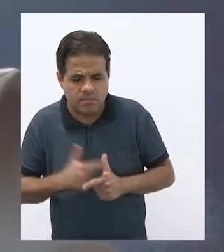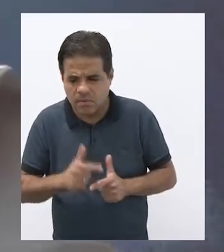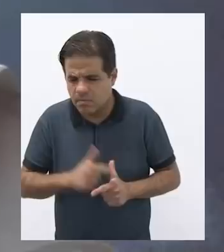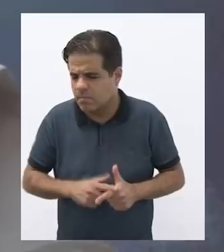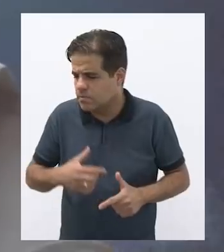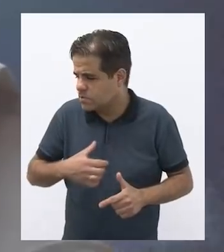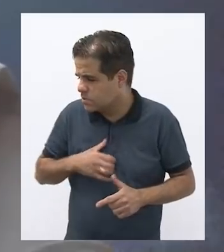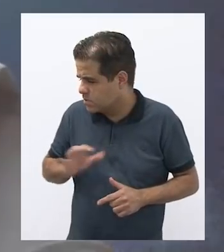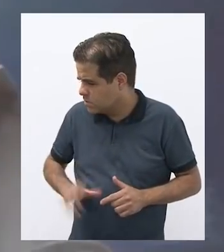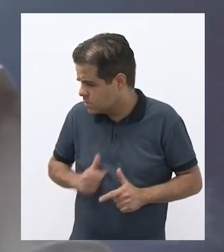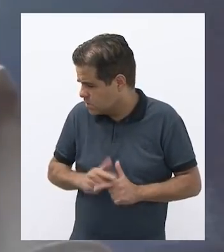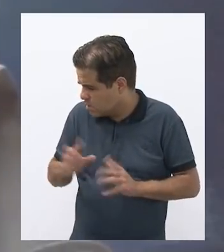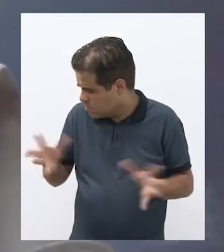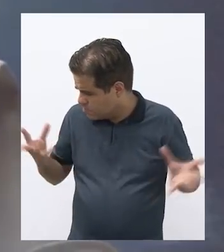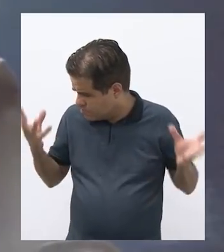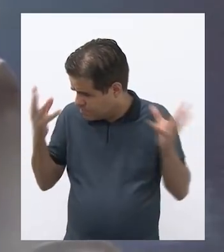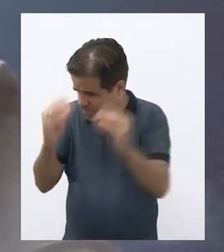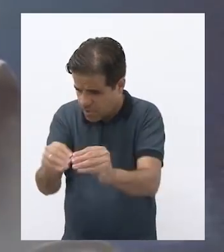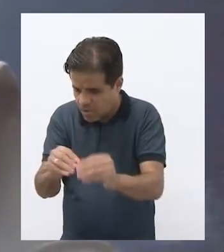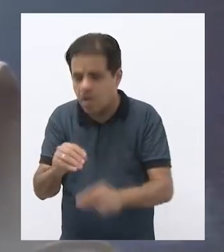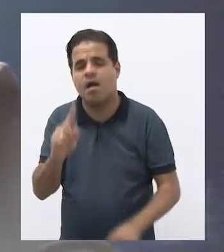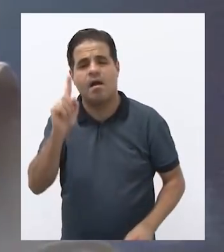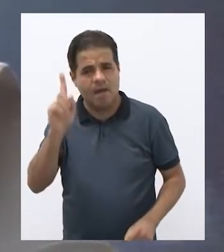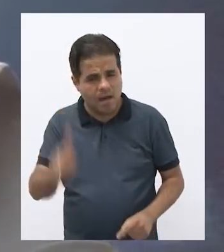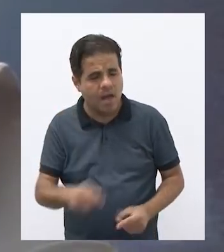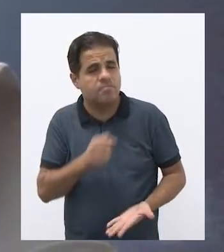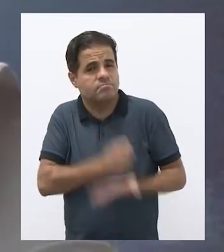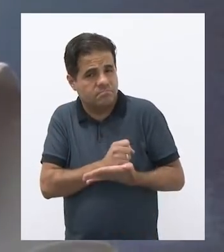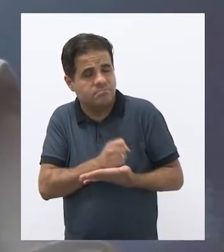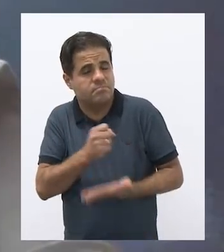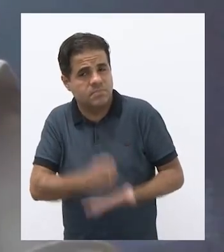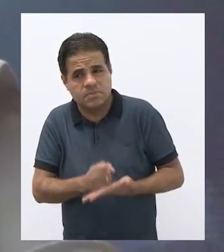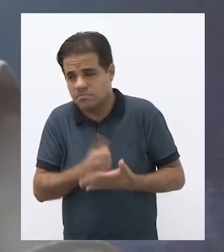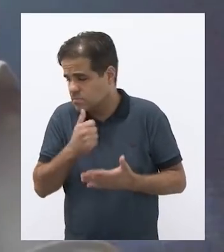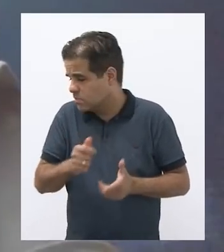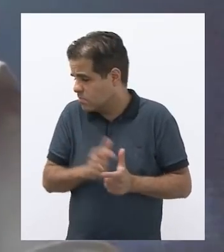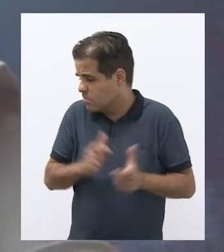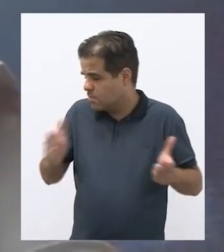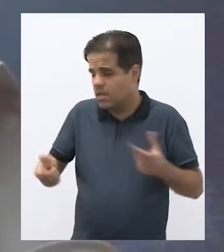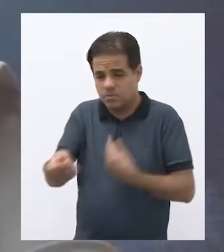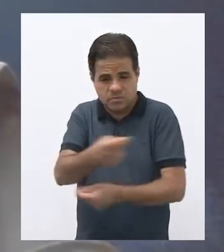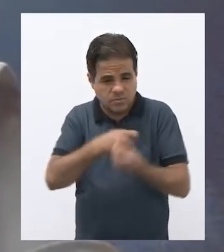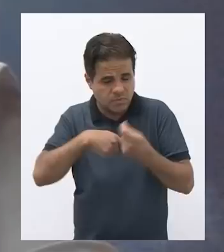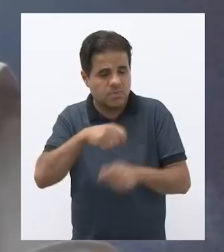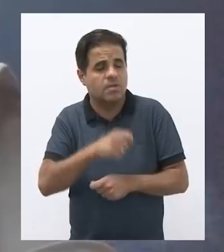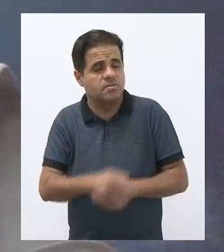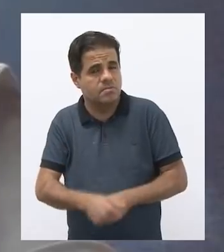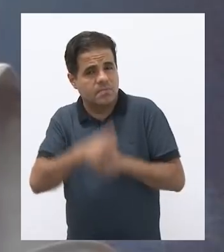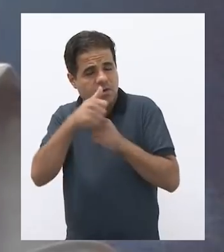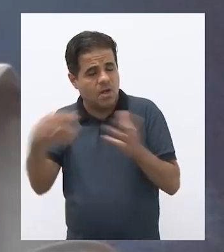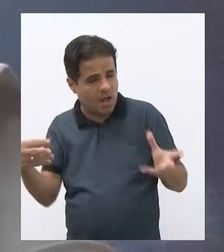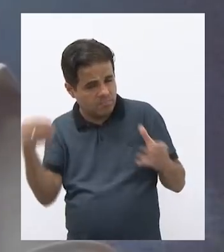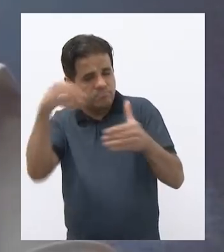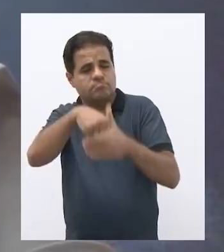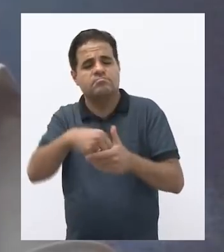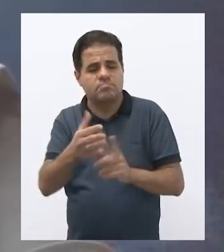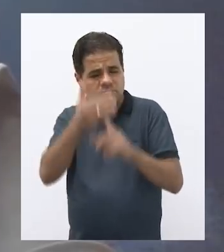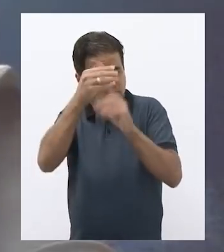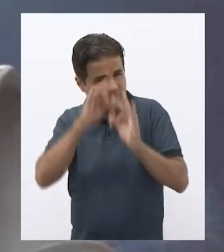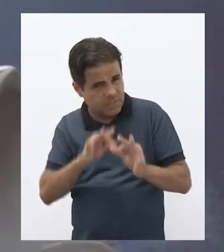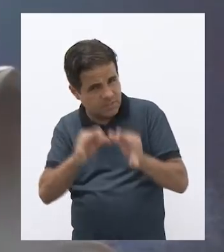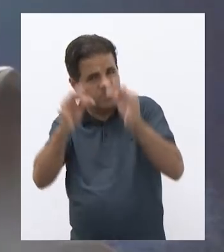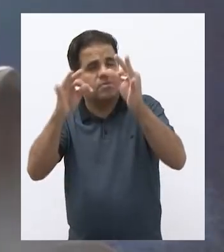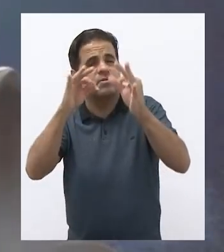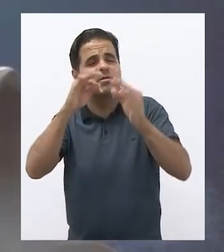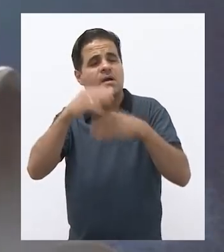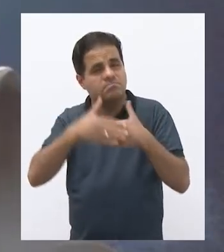de solução, fazer a implementação. E isso foi efetivo. Boa parte dos negócios que melhor incorporaram as tecnologias